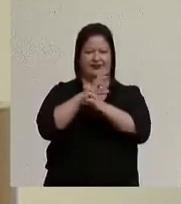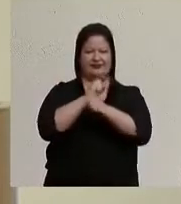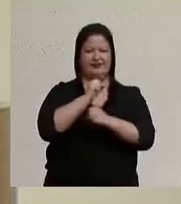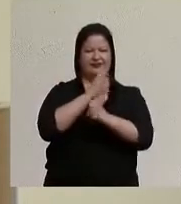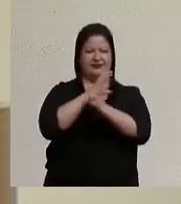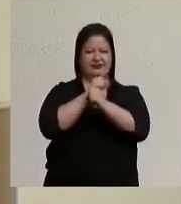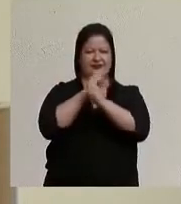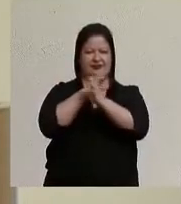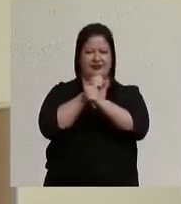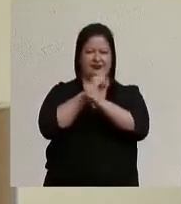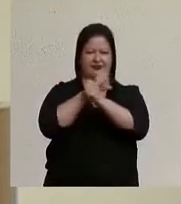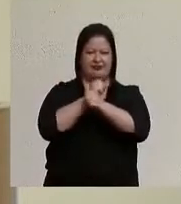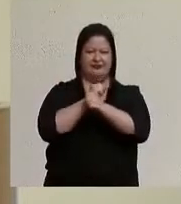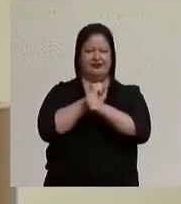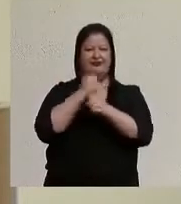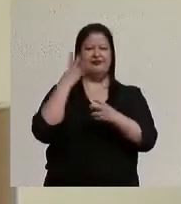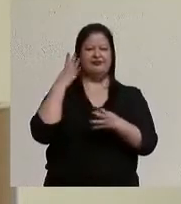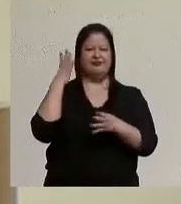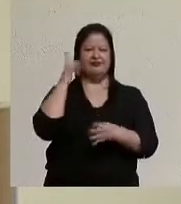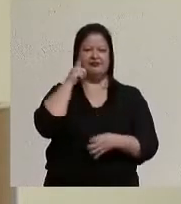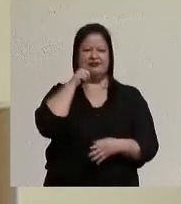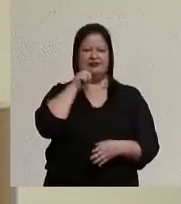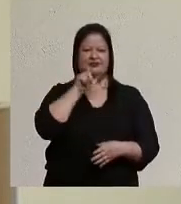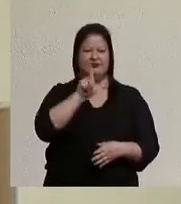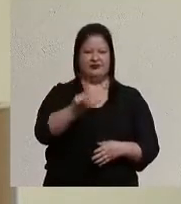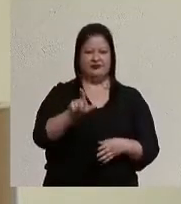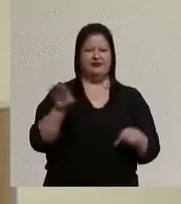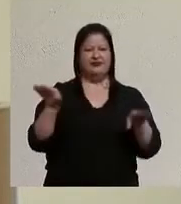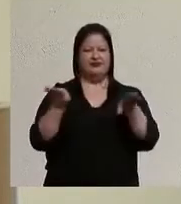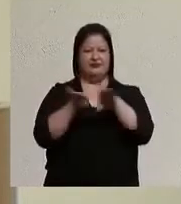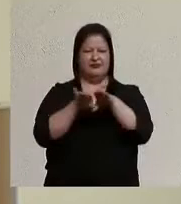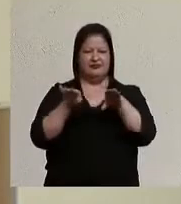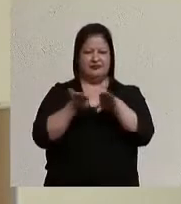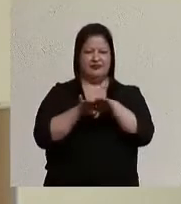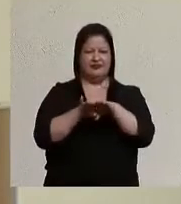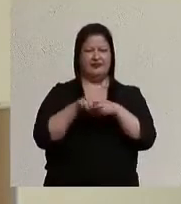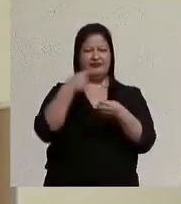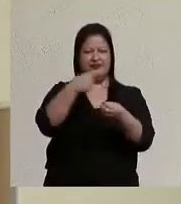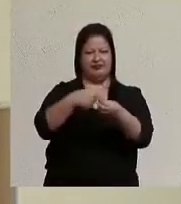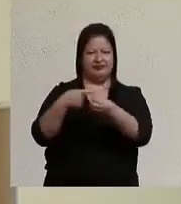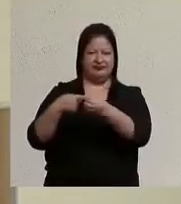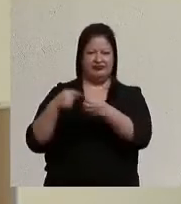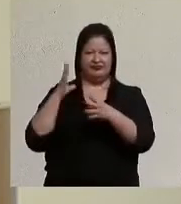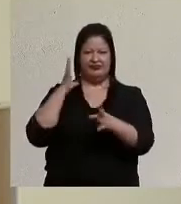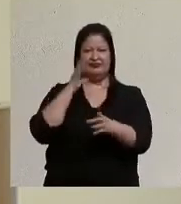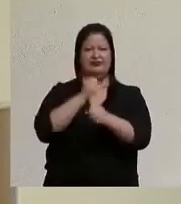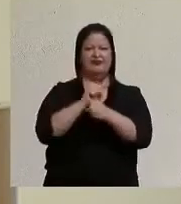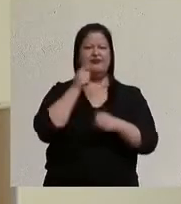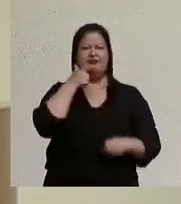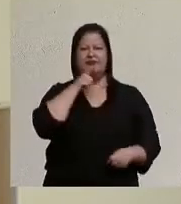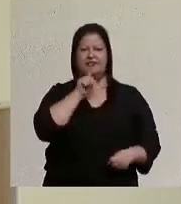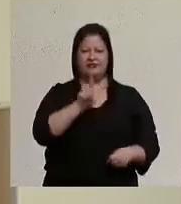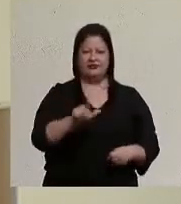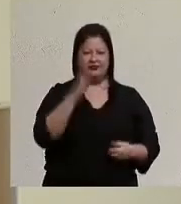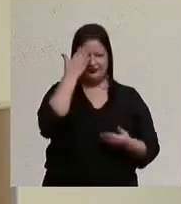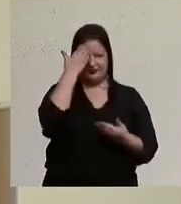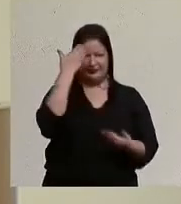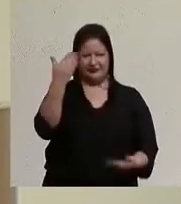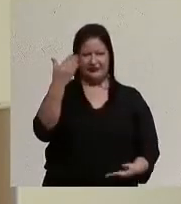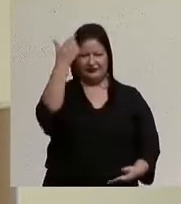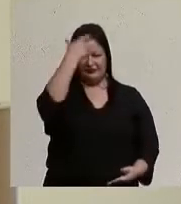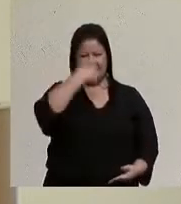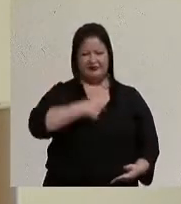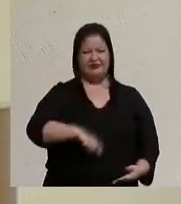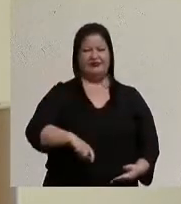votado da cidade de Cajamar o deputado estadual mais votado da cidade de Cajamar gostaria de agradecer a cada cidadão